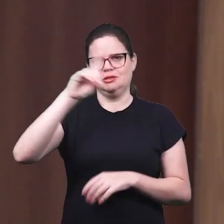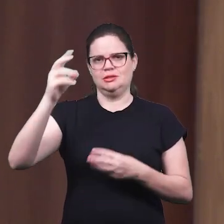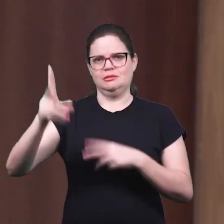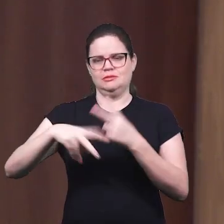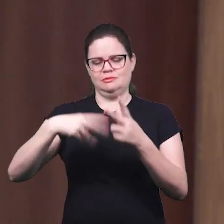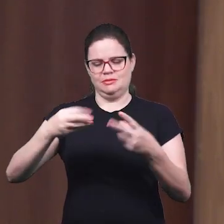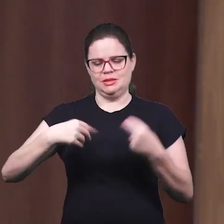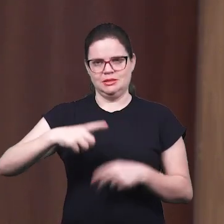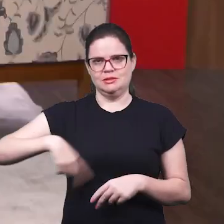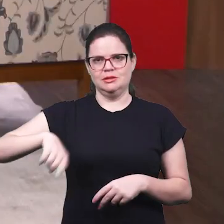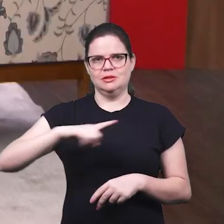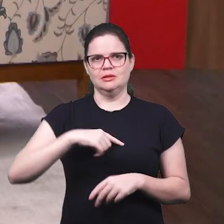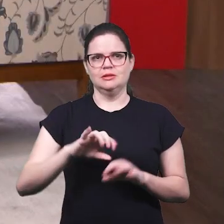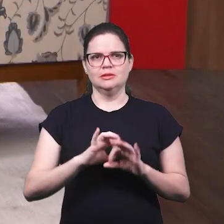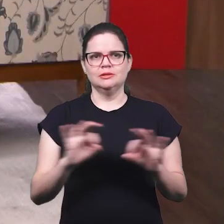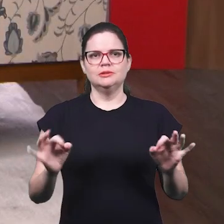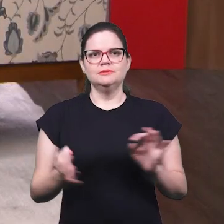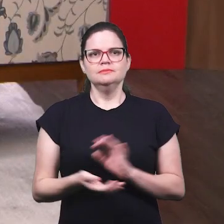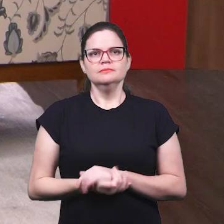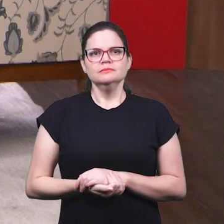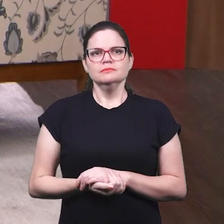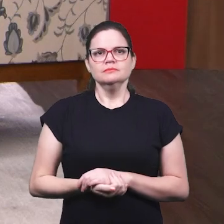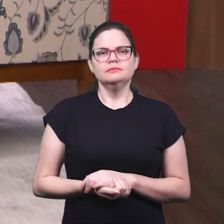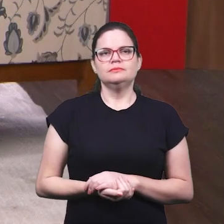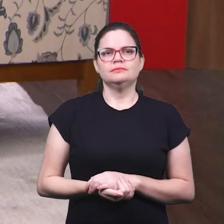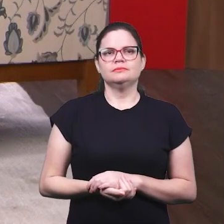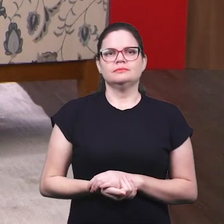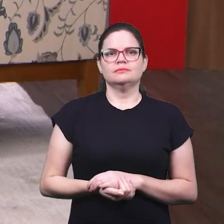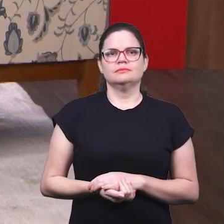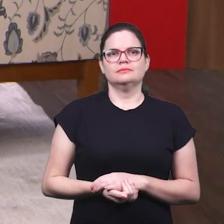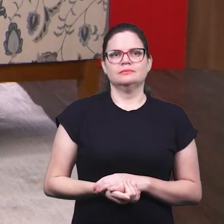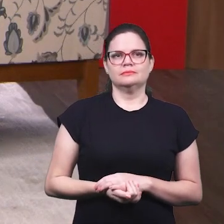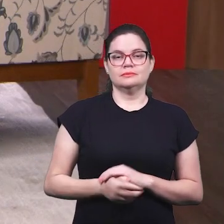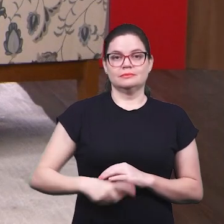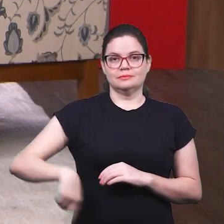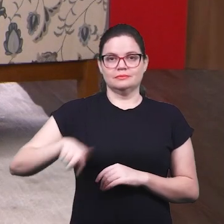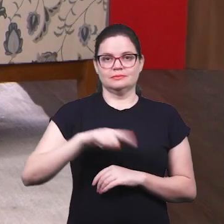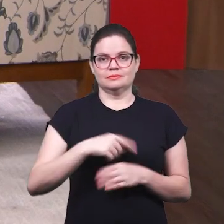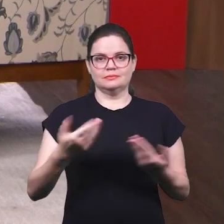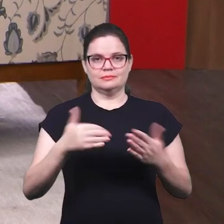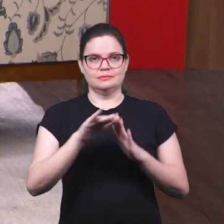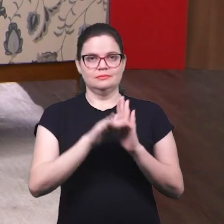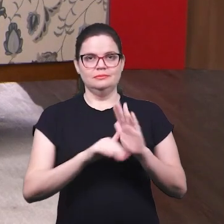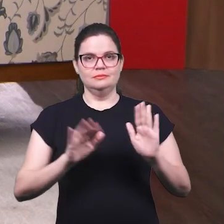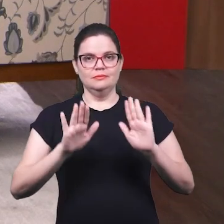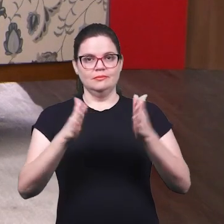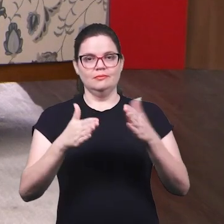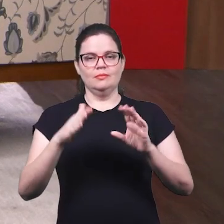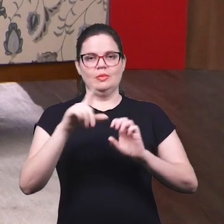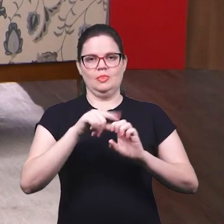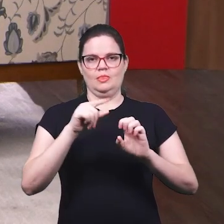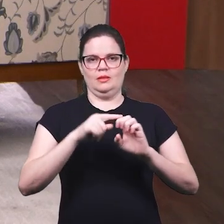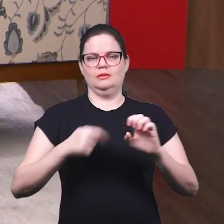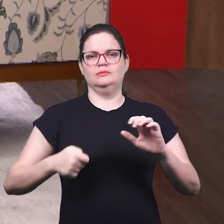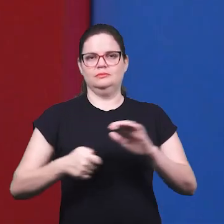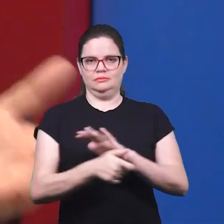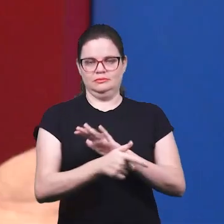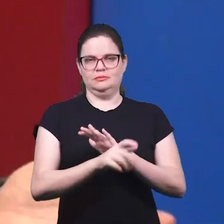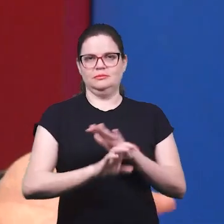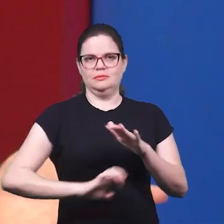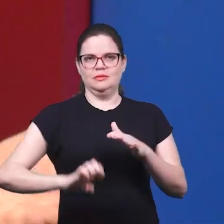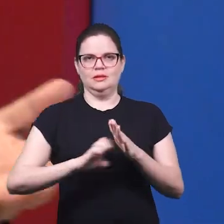gente. Muito bom. Olha, fica aqui, nós estamos aqui num programa para empresários, né? Uma